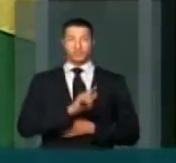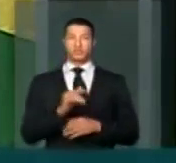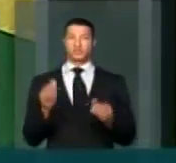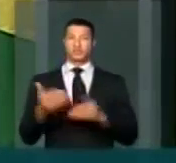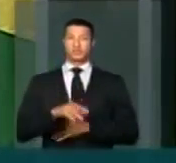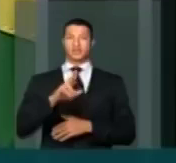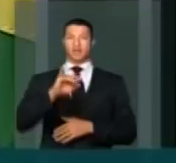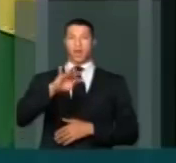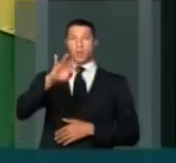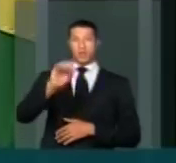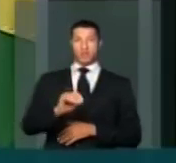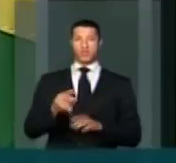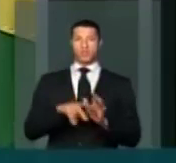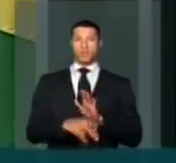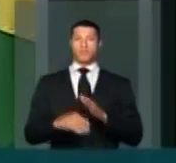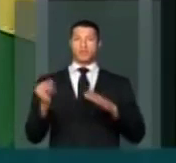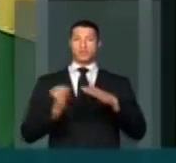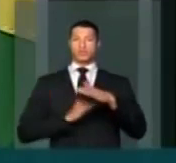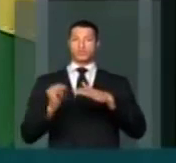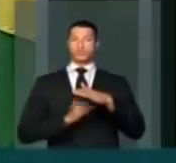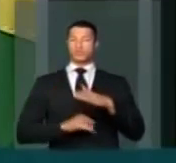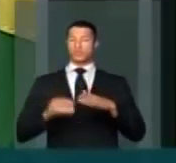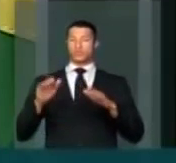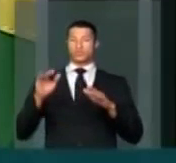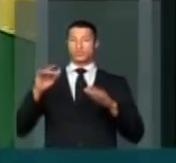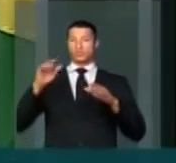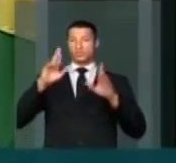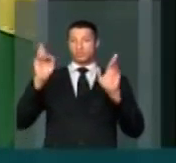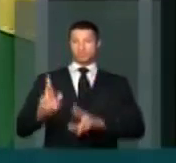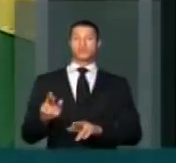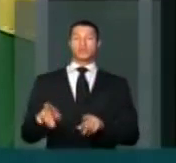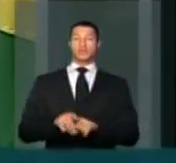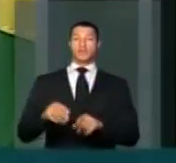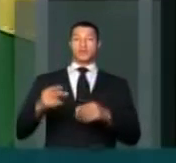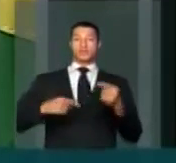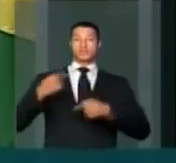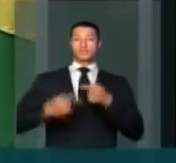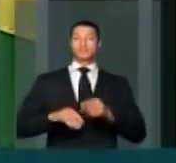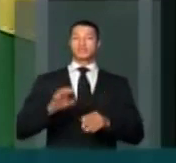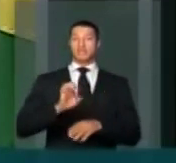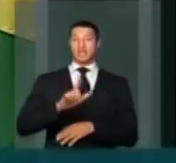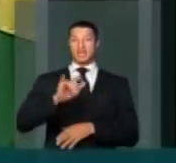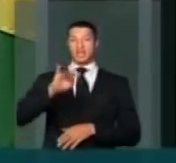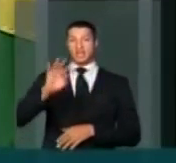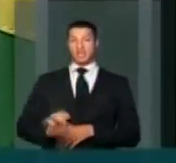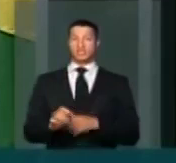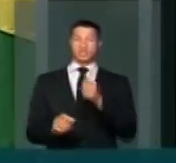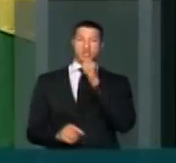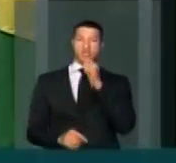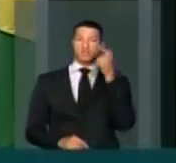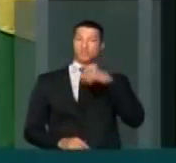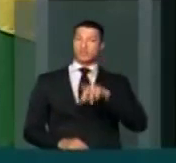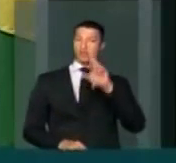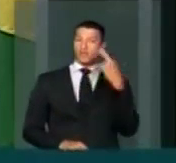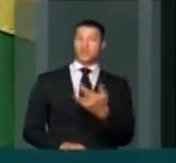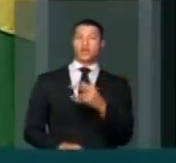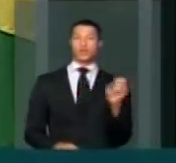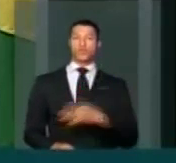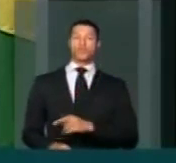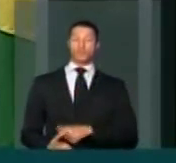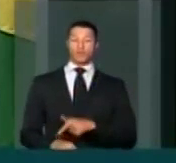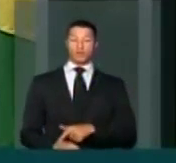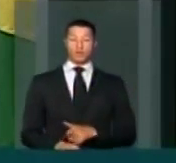aos ritos e ao ritmo das instituições de poder, nem ao patrimonialismo de elites que ainda não se reinventaram para os novos